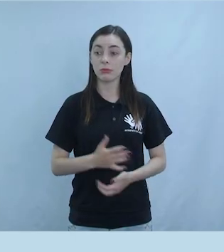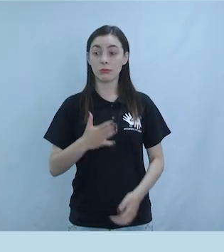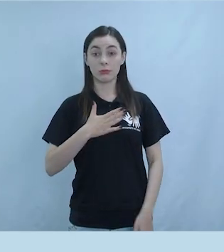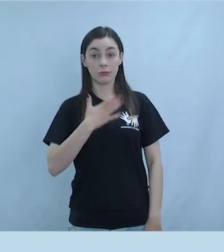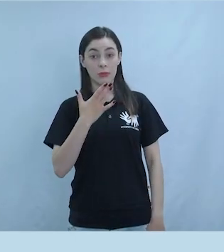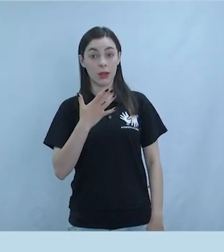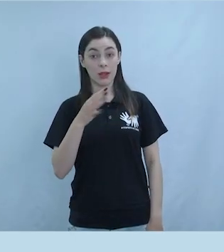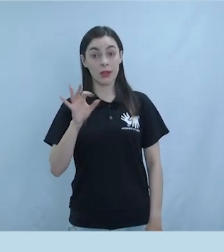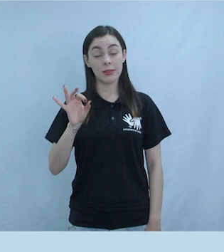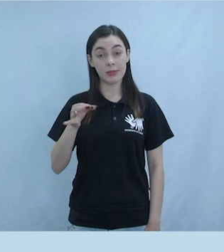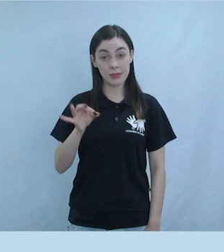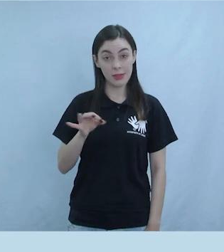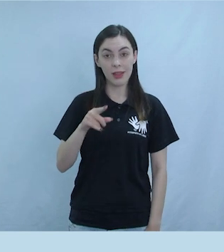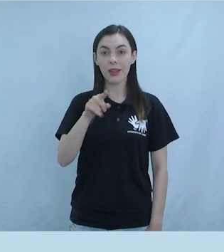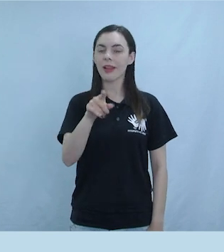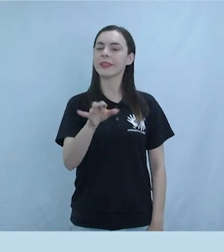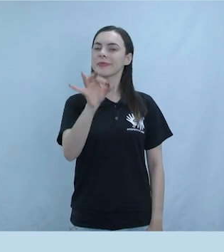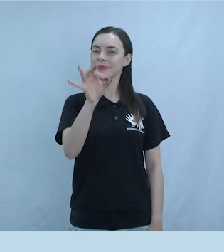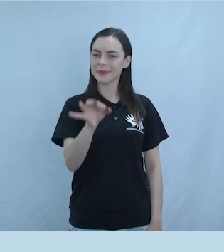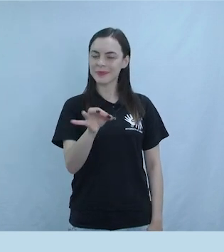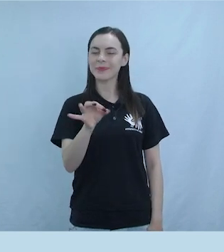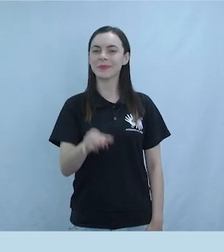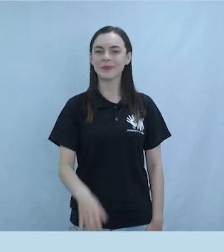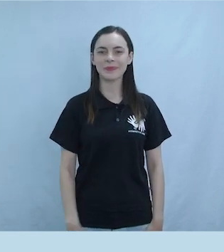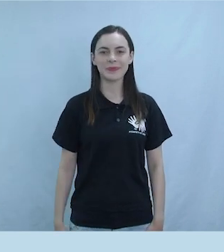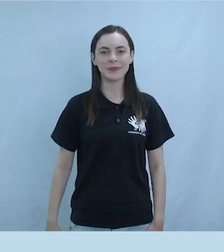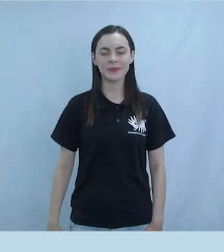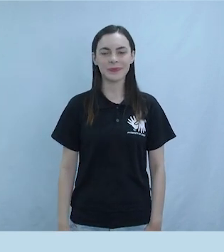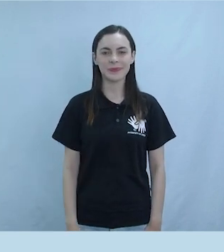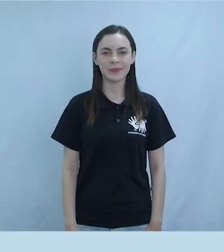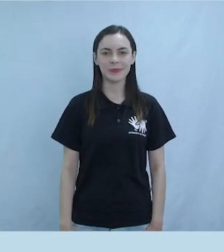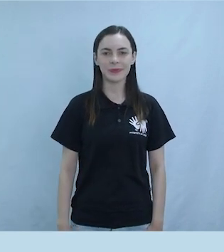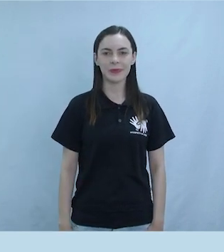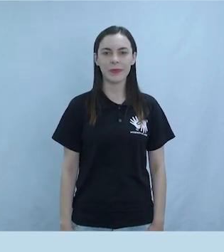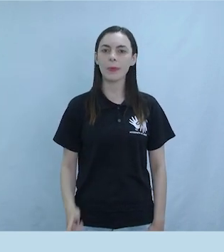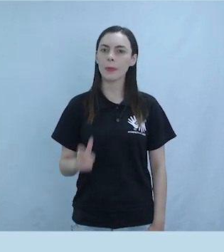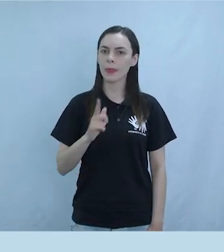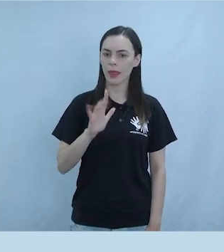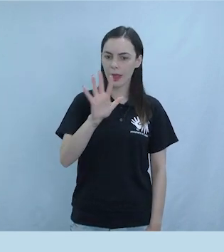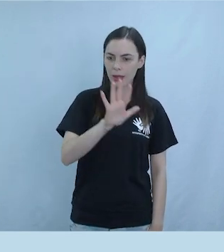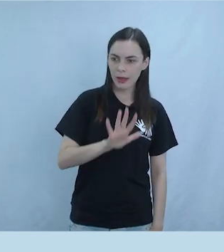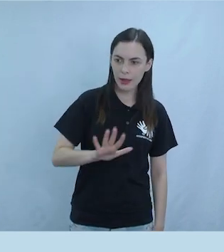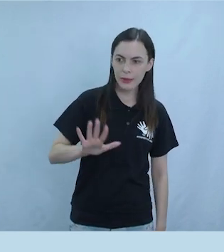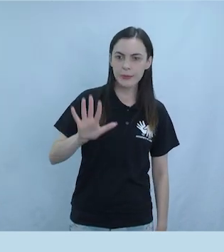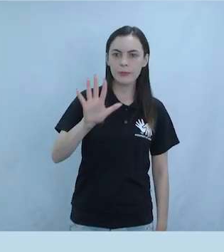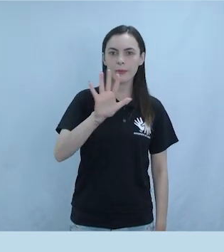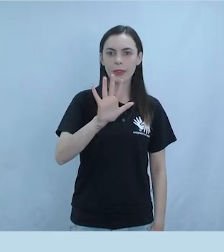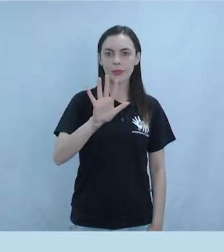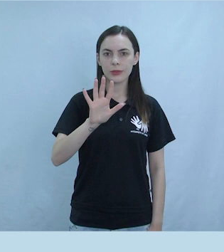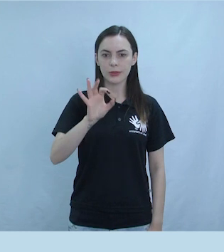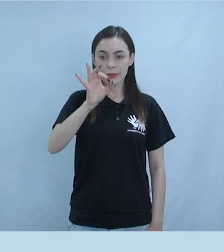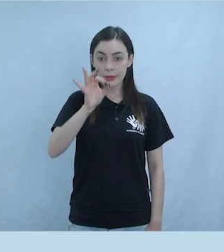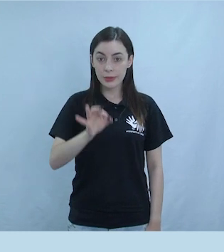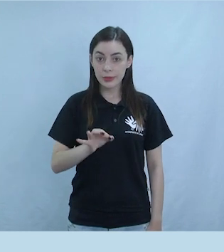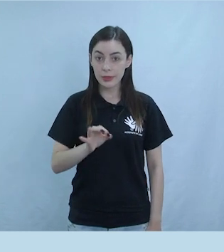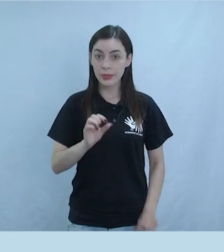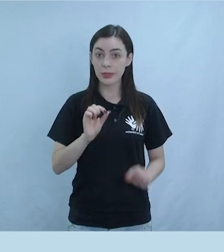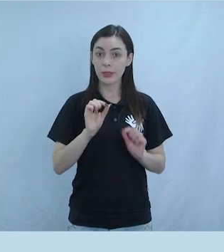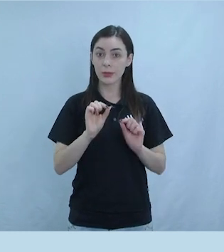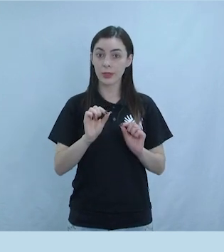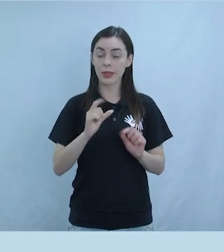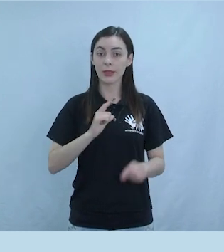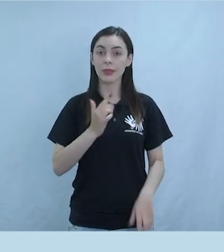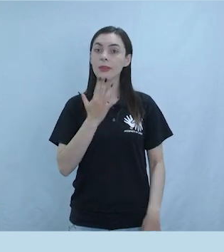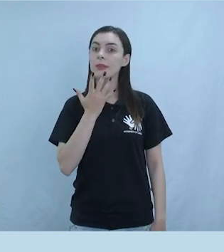Vamos. Isso mesmo, vocês acertaram. Veja só, a imagem que é a